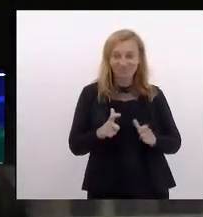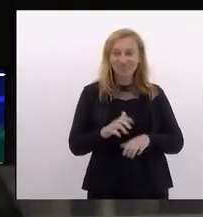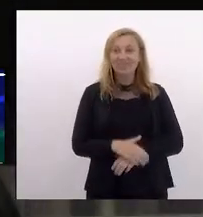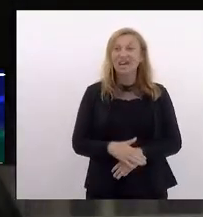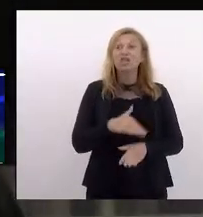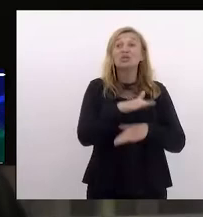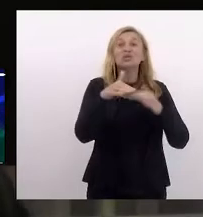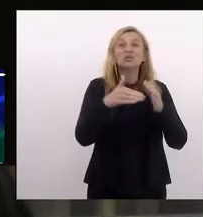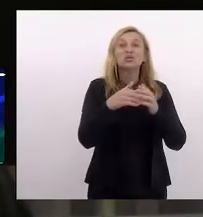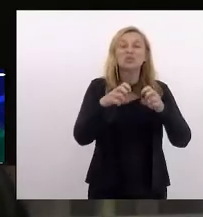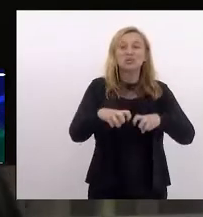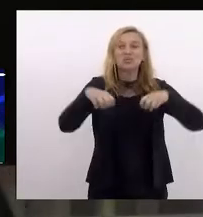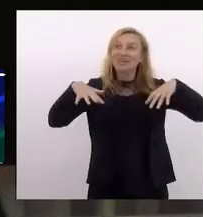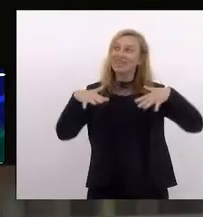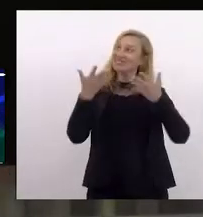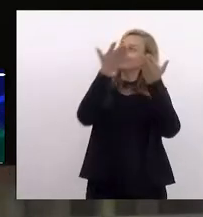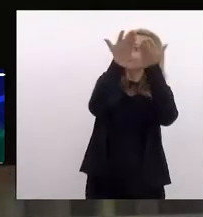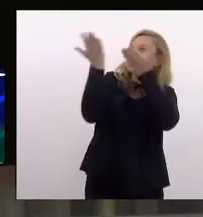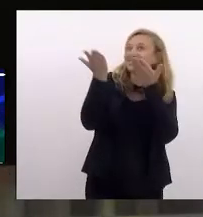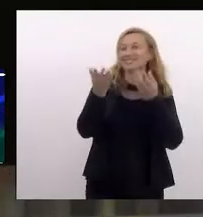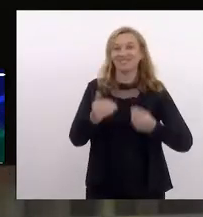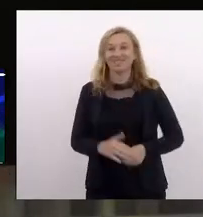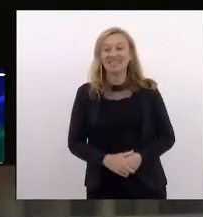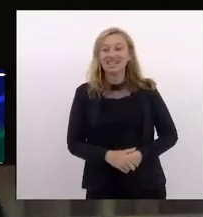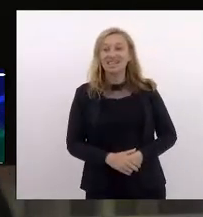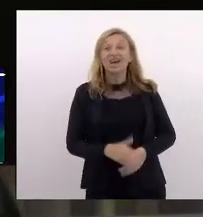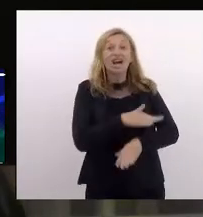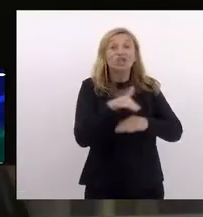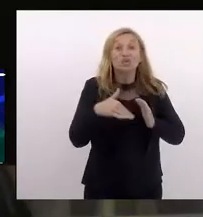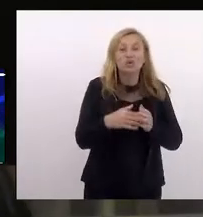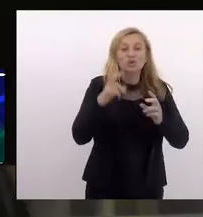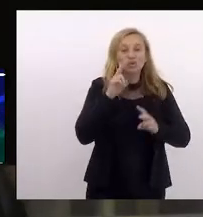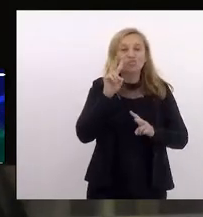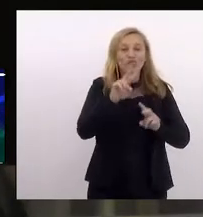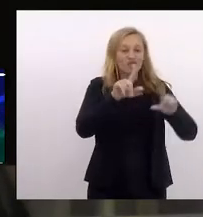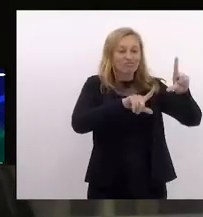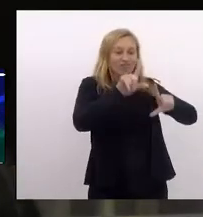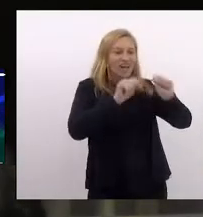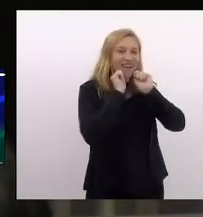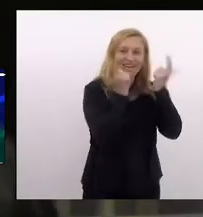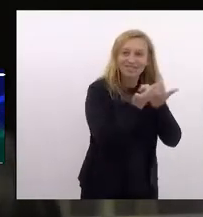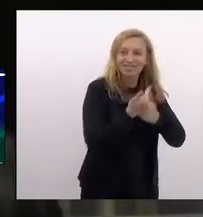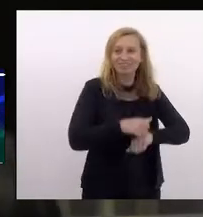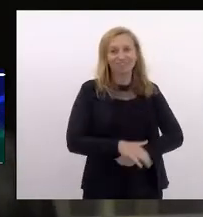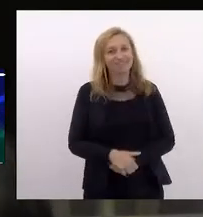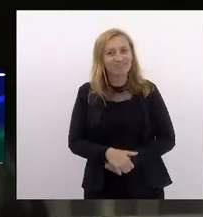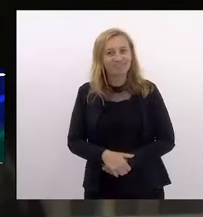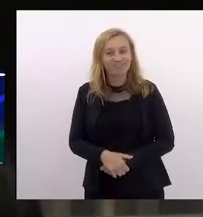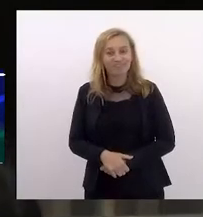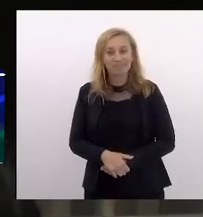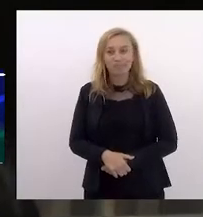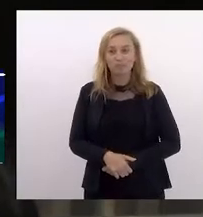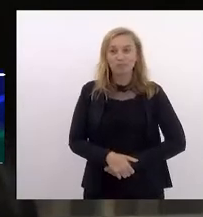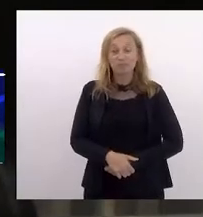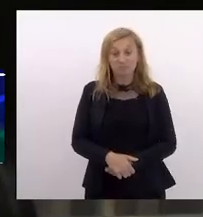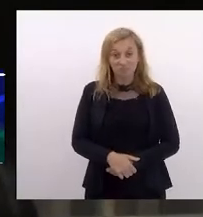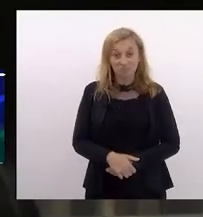e todo o plenário também presente cumprimento somos assistindo também pela TV alerj